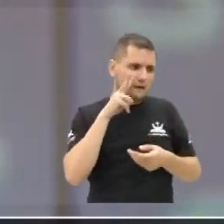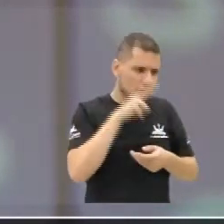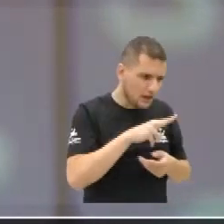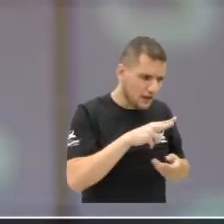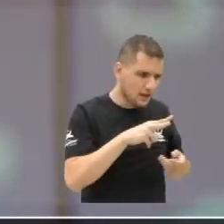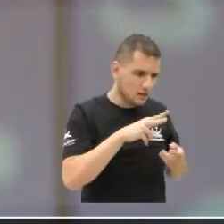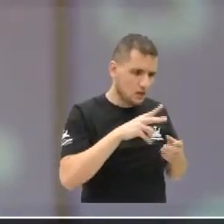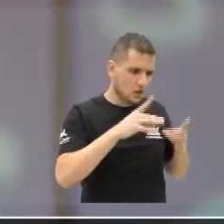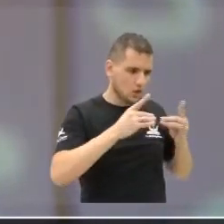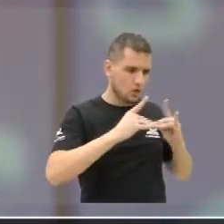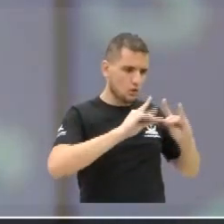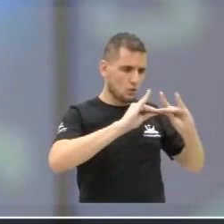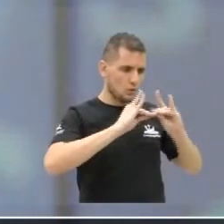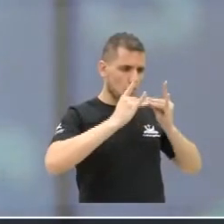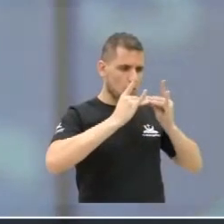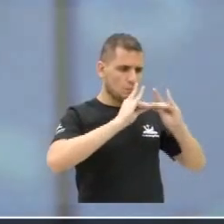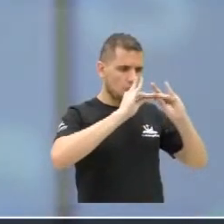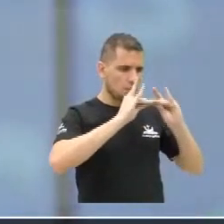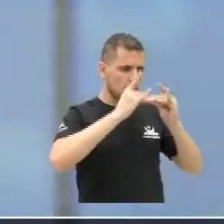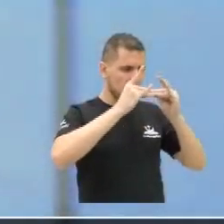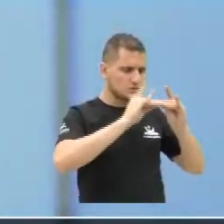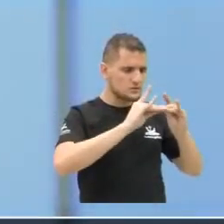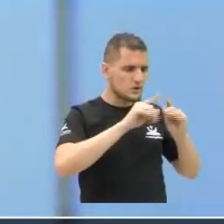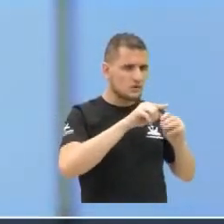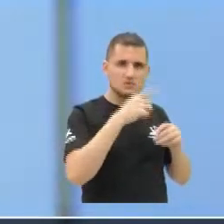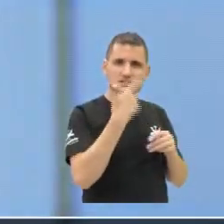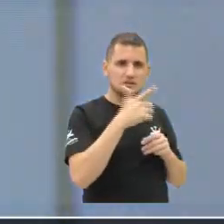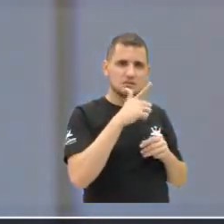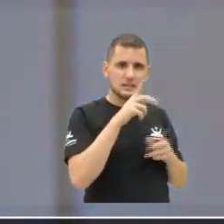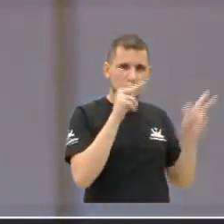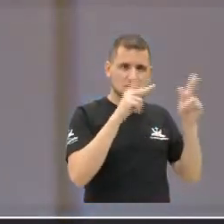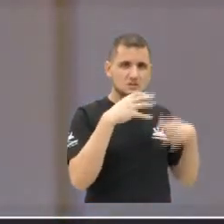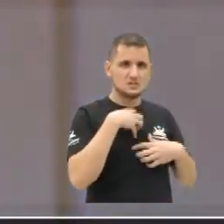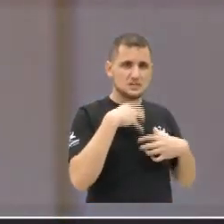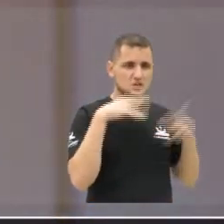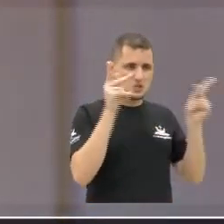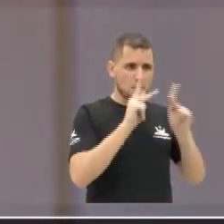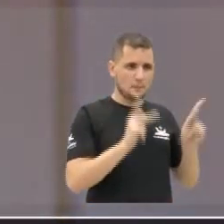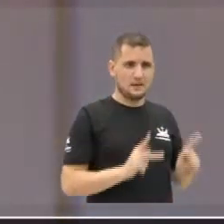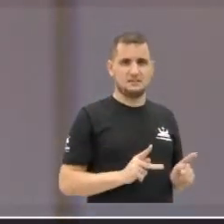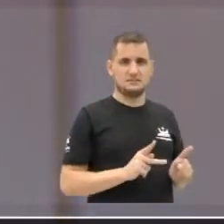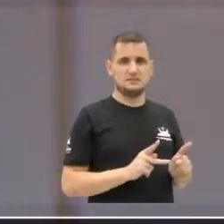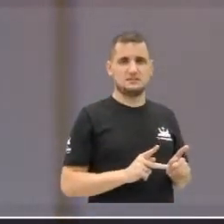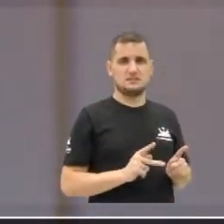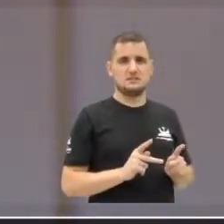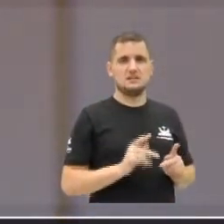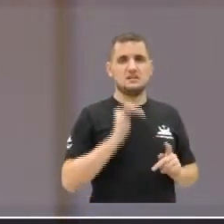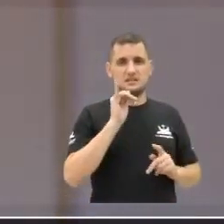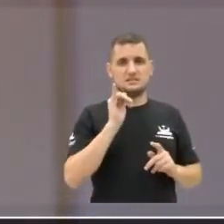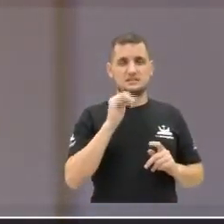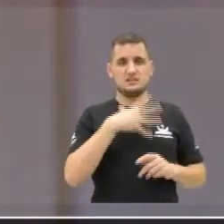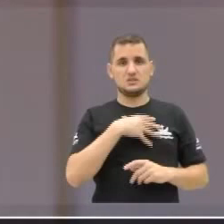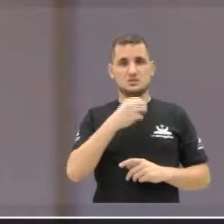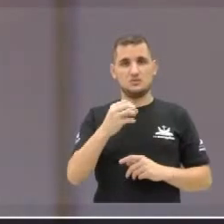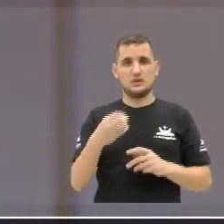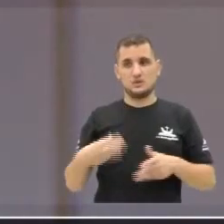berço. Você não tem paz. E quando seu filho não chega da rua,